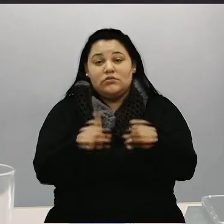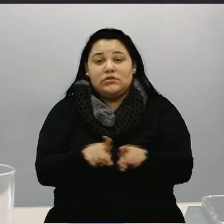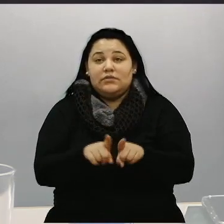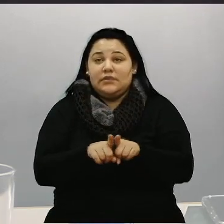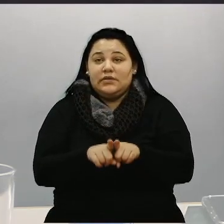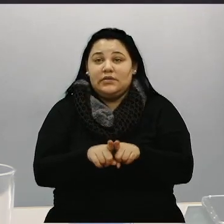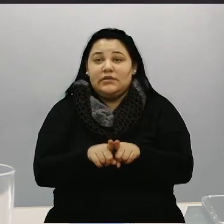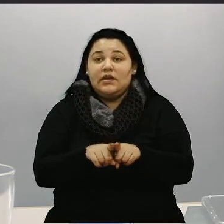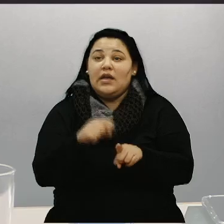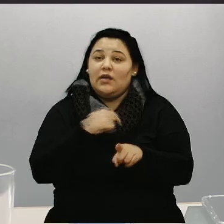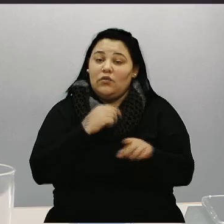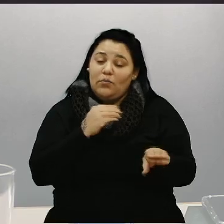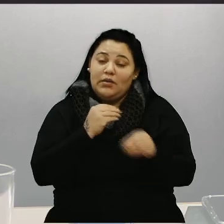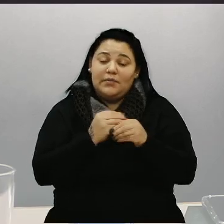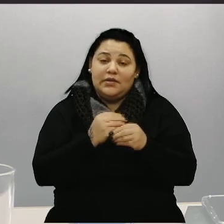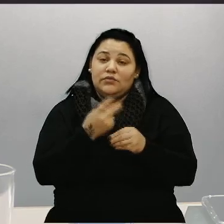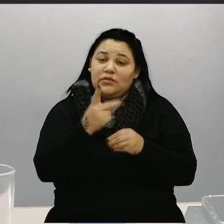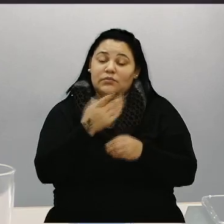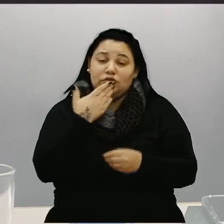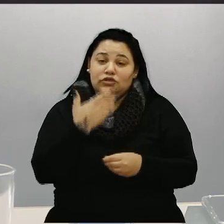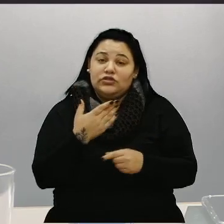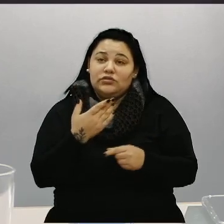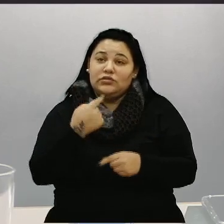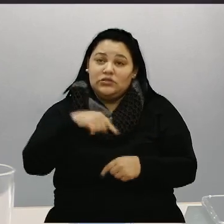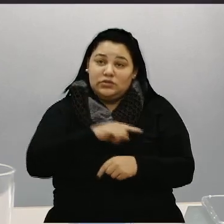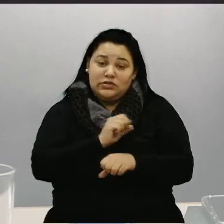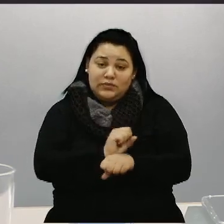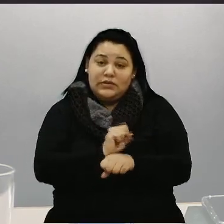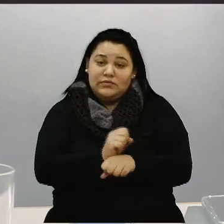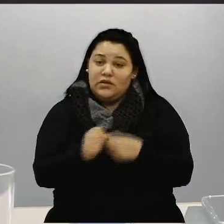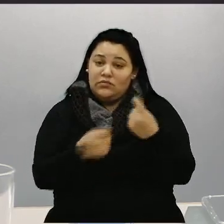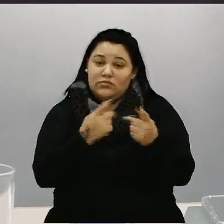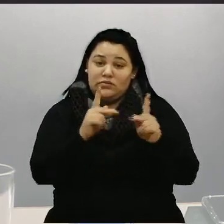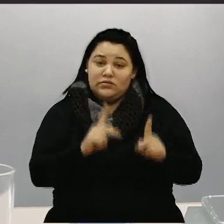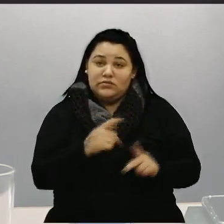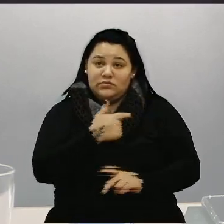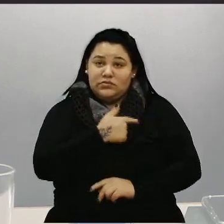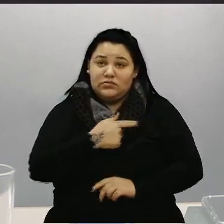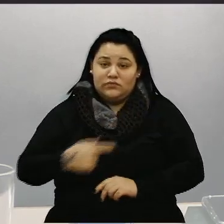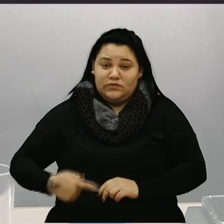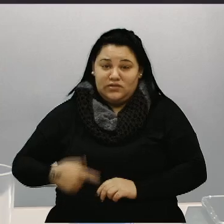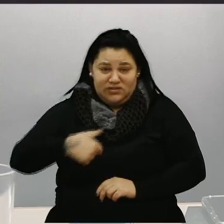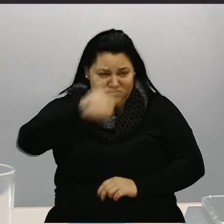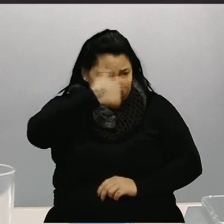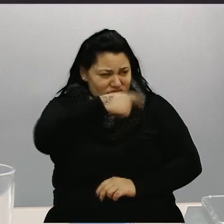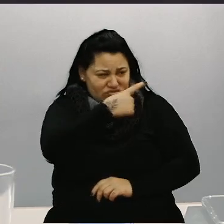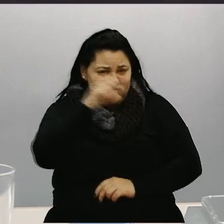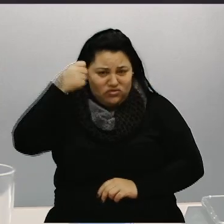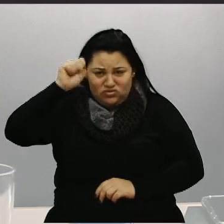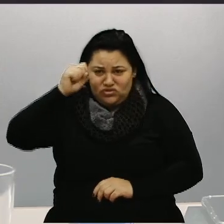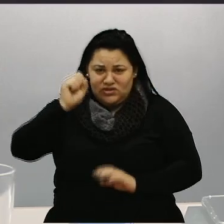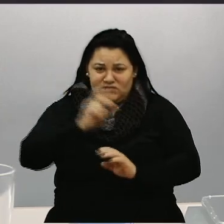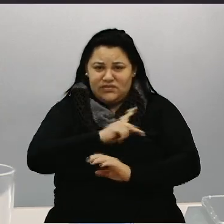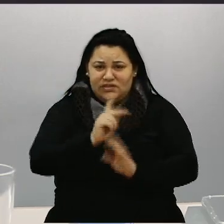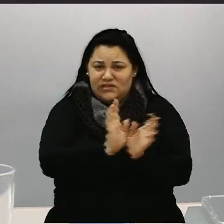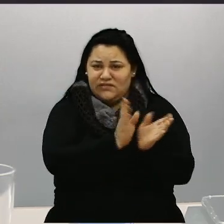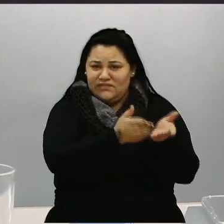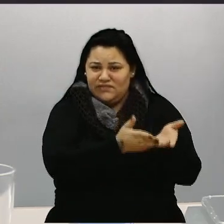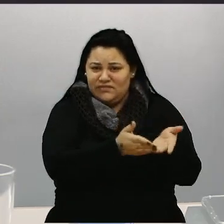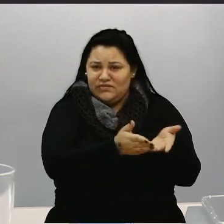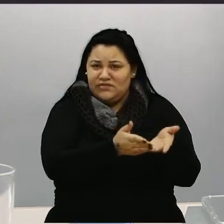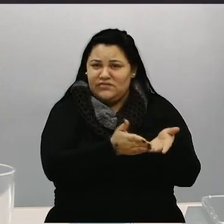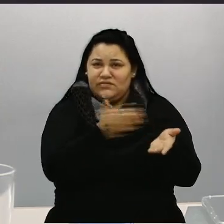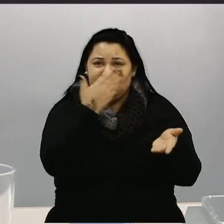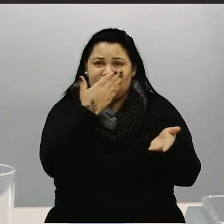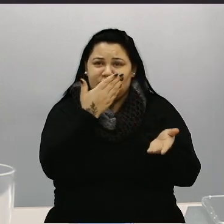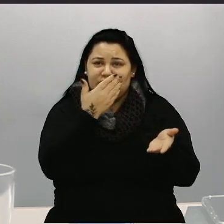essa demanda, e nós aguardamos que alguém do governo, até acho, o vereador Xuxa, acho que é presidente de uma frente parlamentar, né, falou, esperei que ele